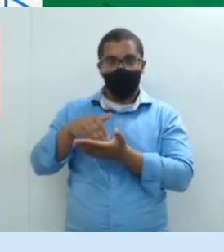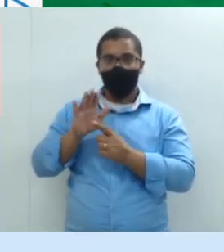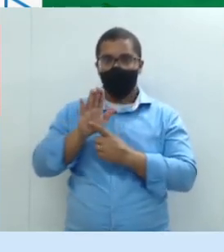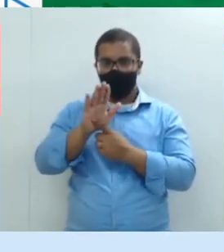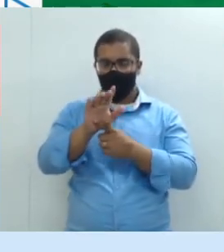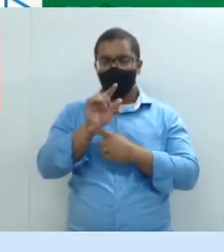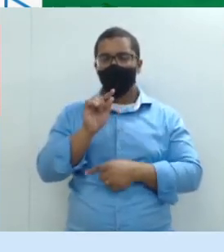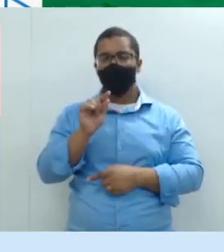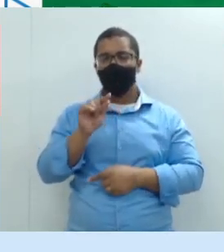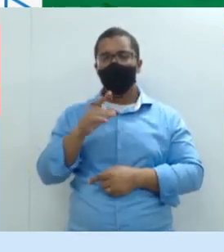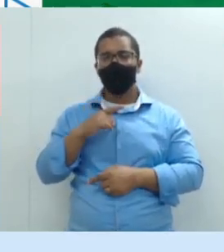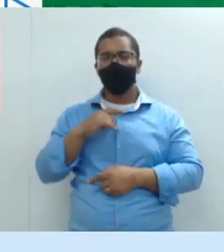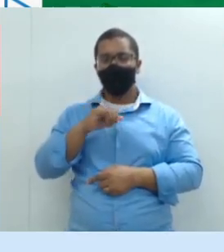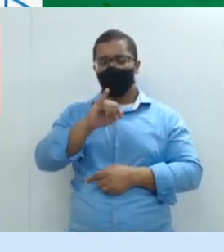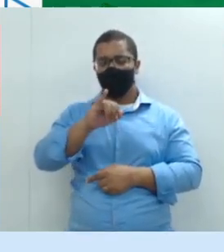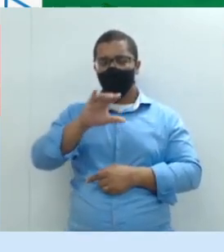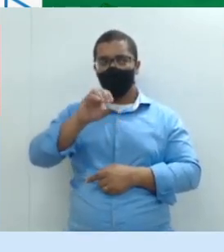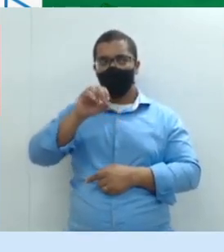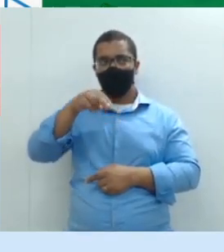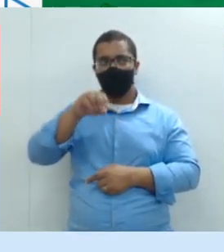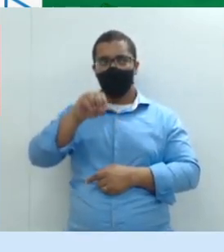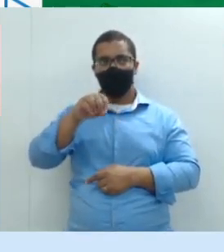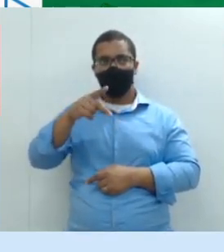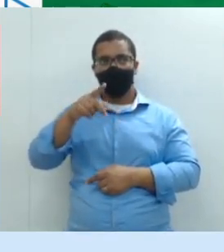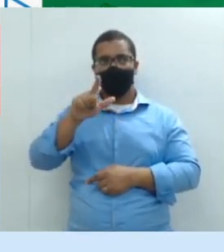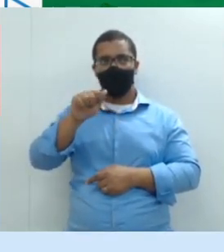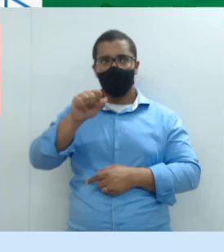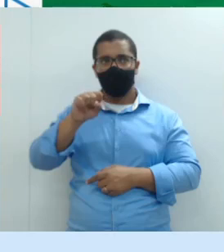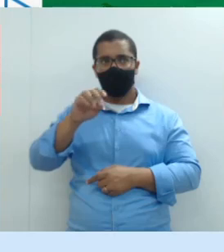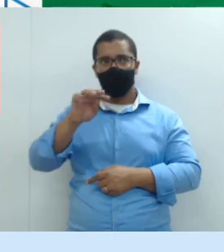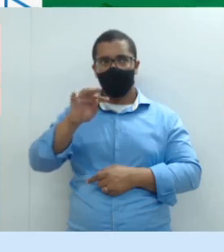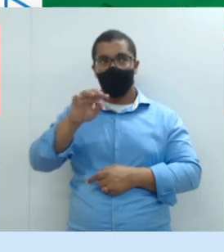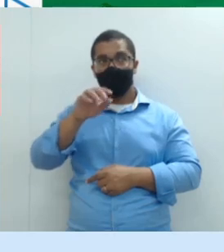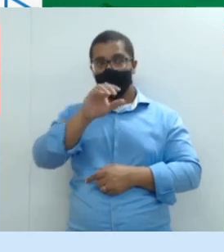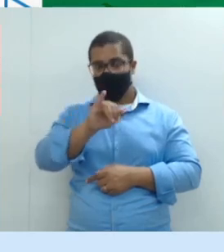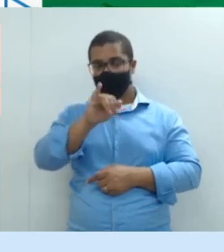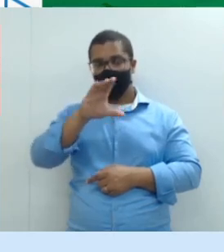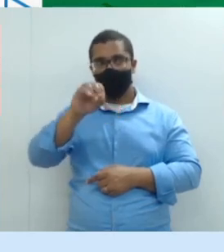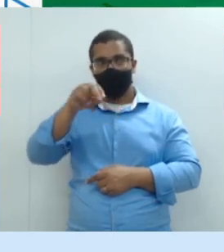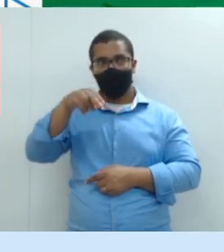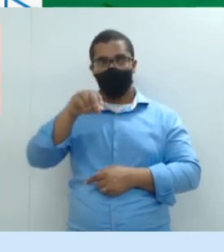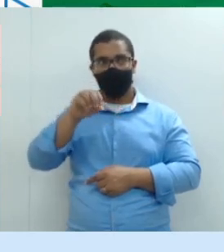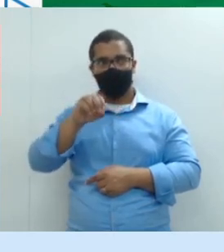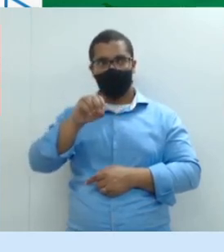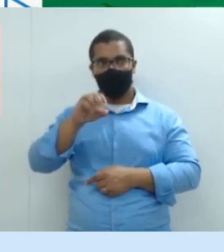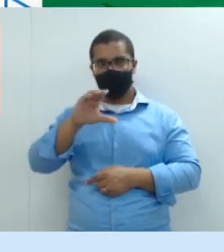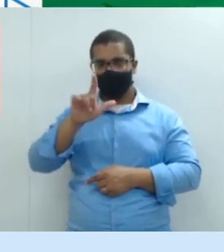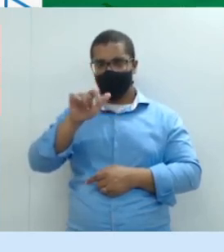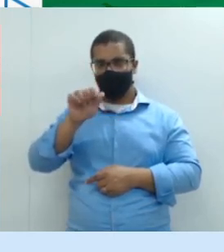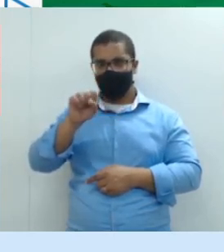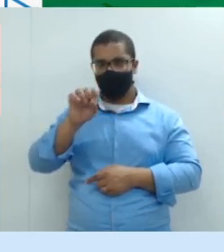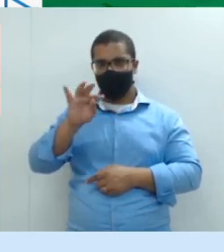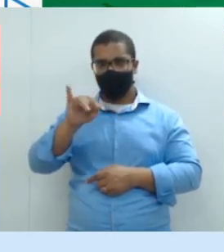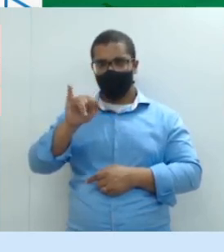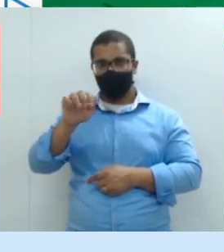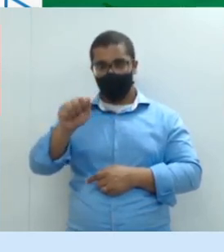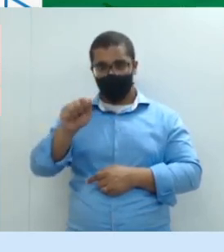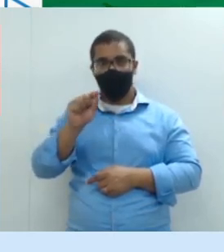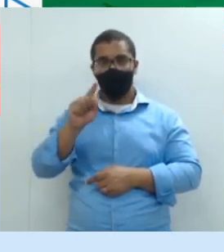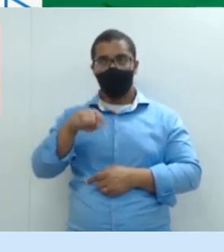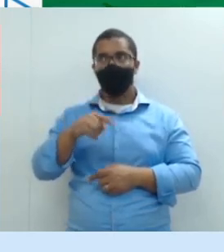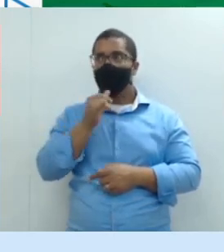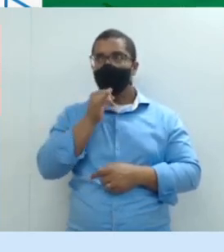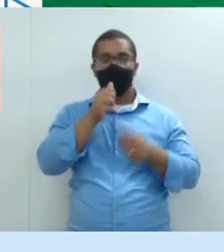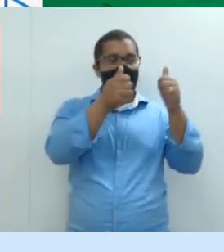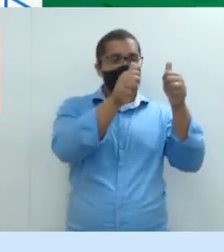pena observar é a iconoclastia. São aqueles que eram contra qualquer tipo, né, de imagem. Então, assim, essa questão de ter santo